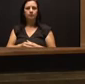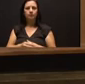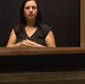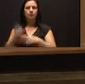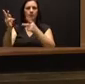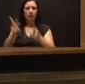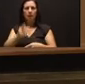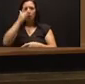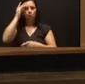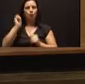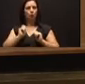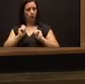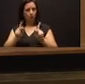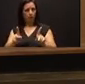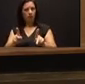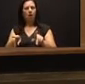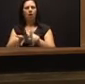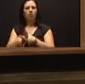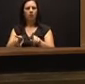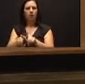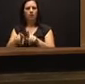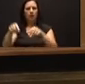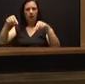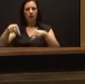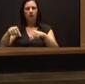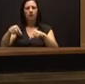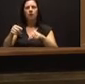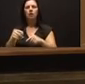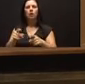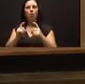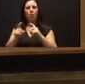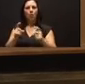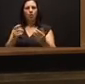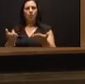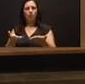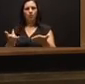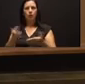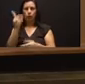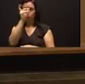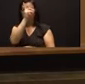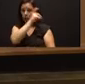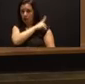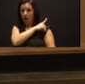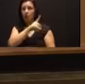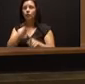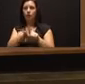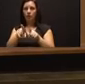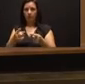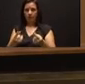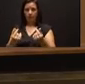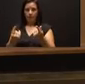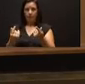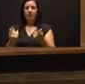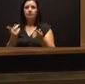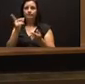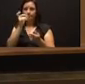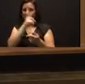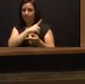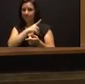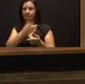dos aposentados, né, aqui na sessão da Câmara, também com dificuldades, inclusive financeira. Está difícil a situação também